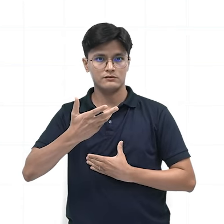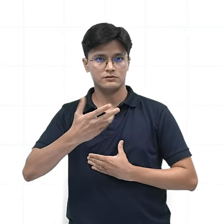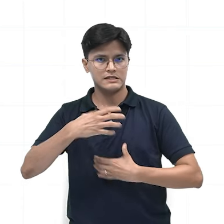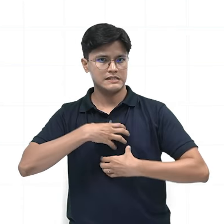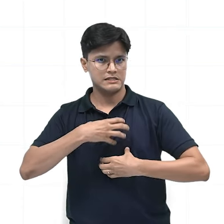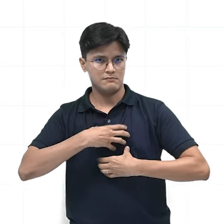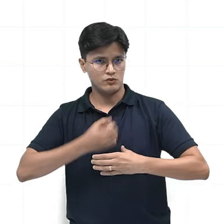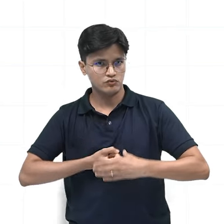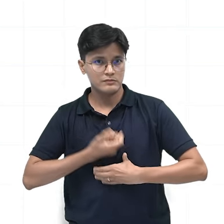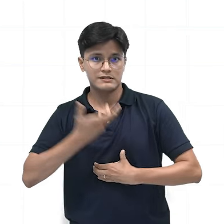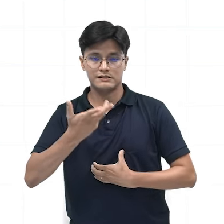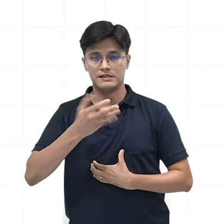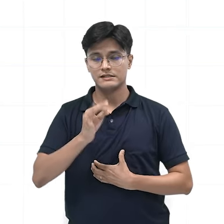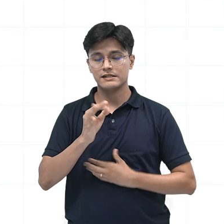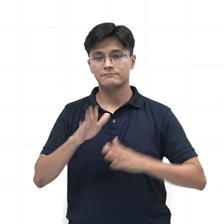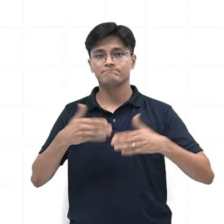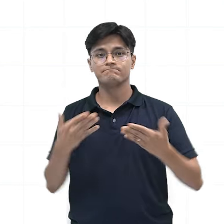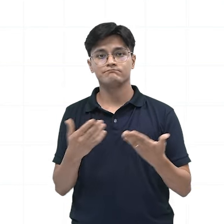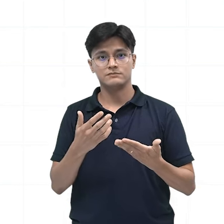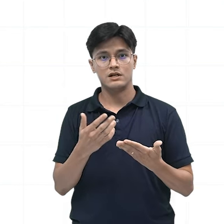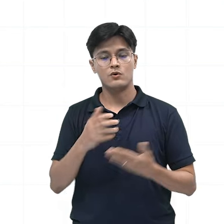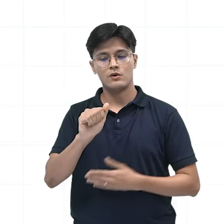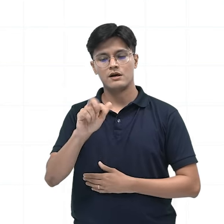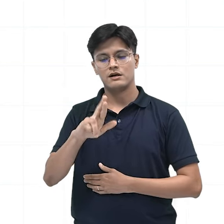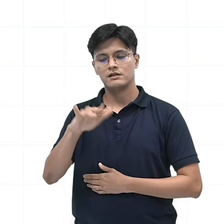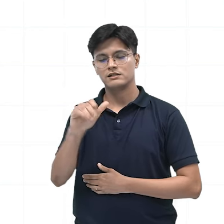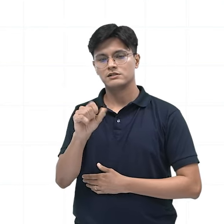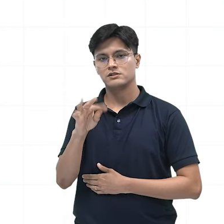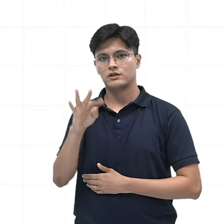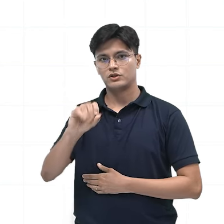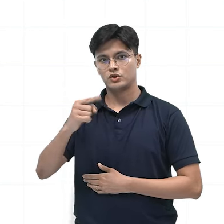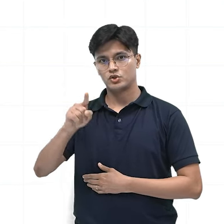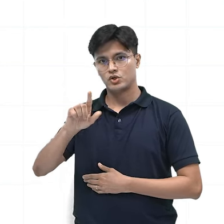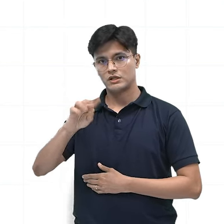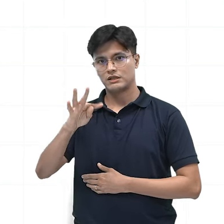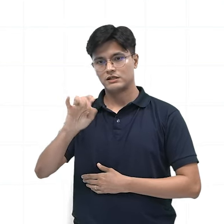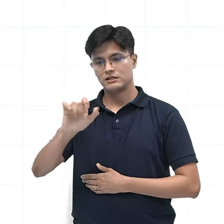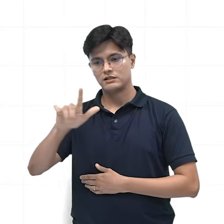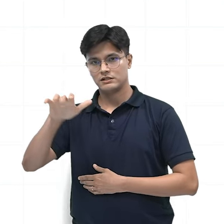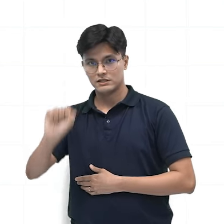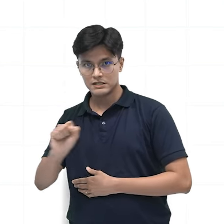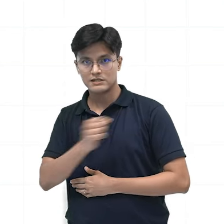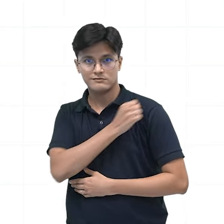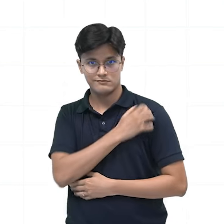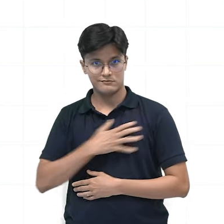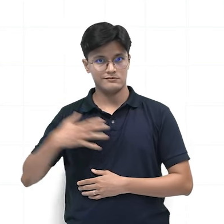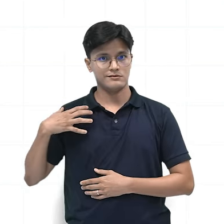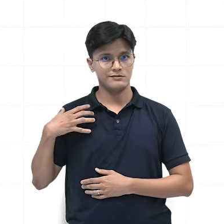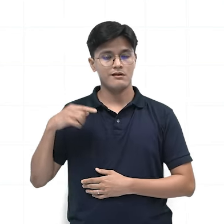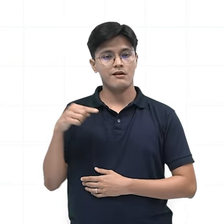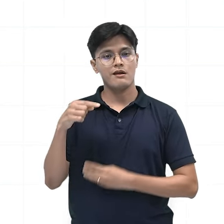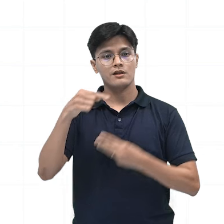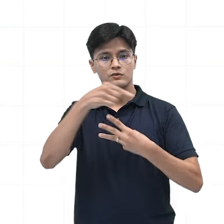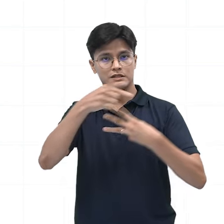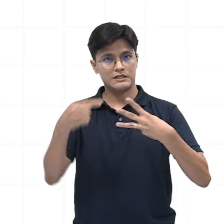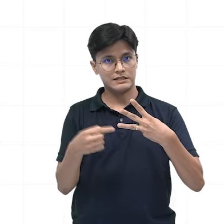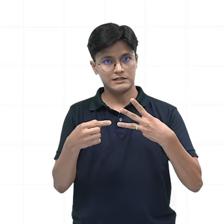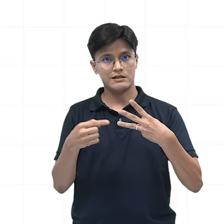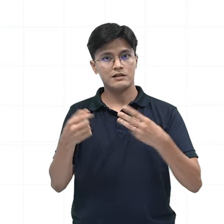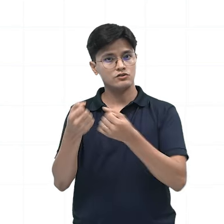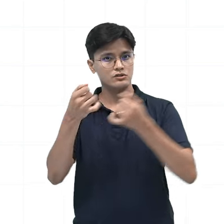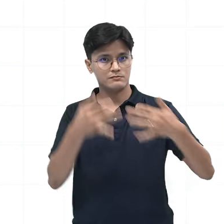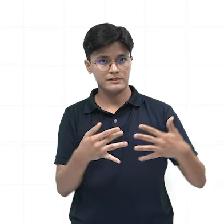segundo Aristóteles, que é quem define os 3 gêneros literários básicos, o